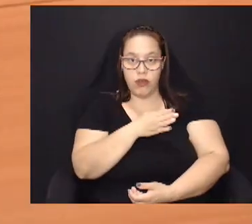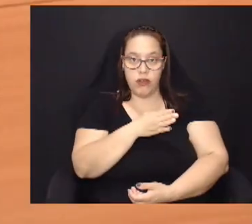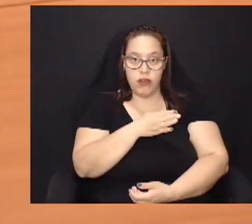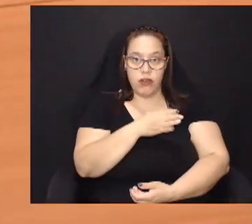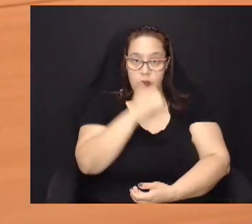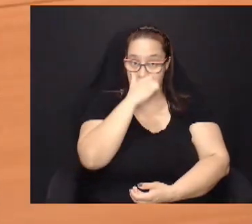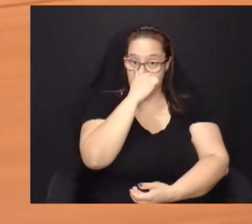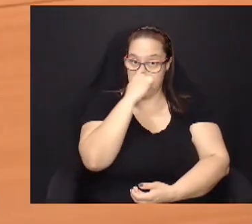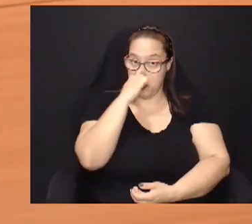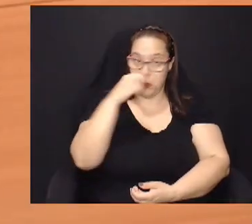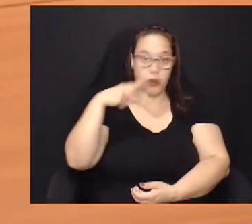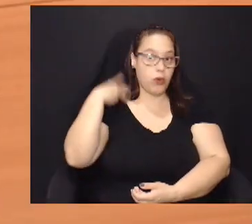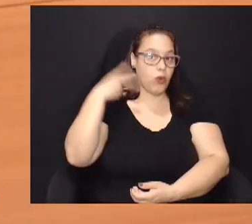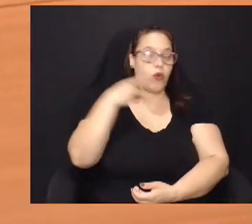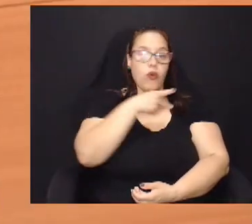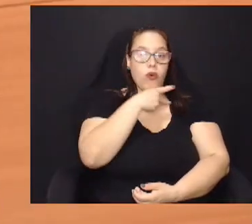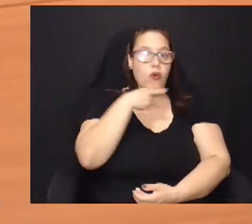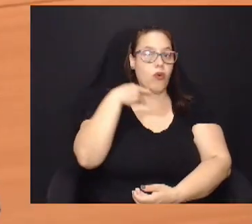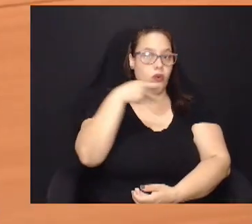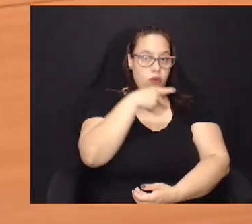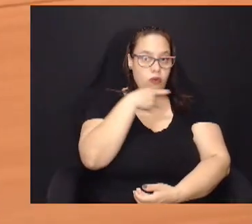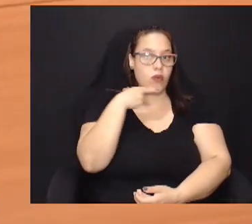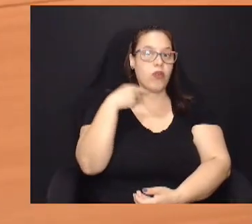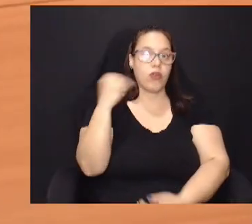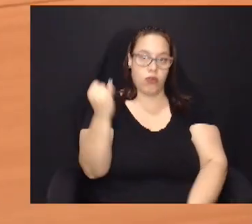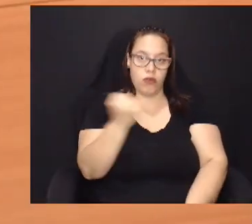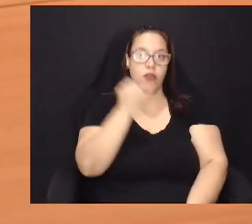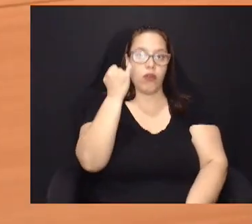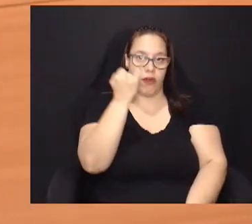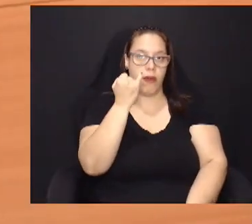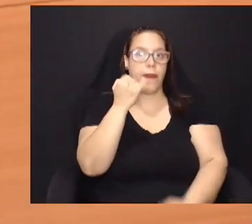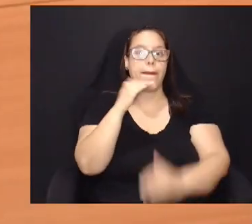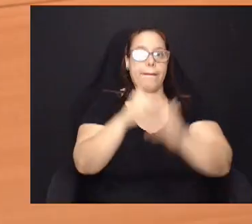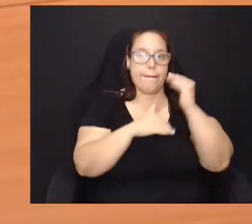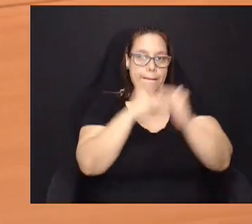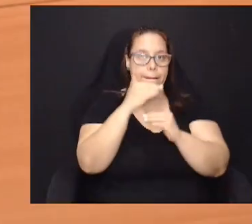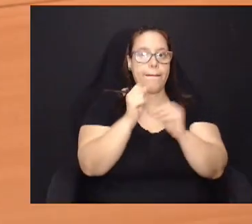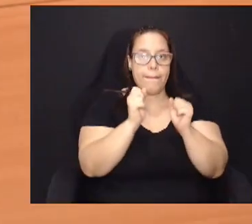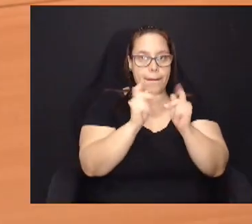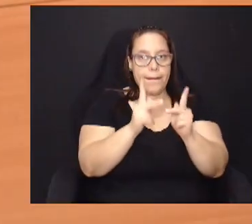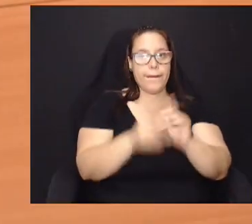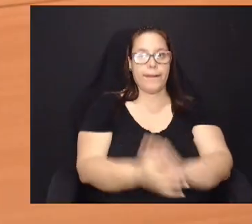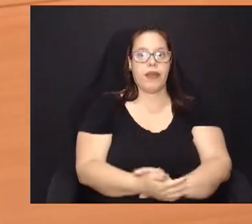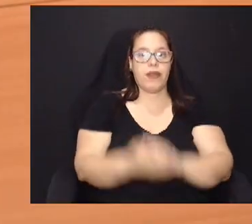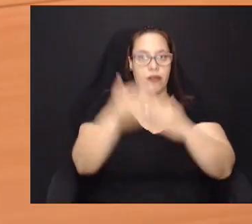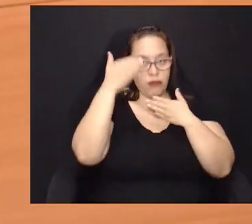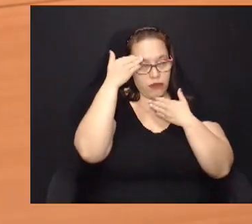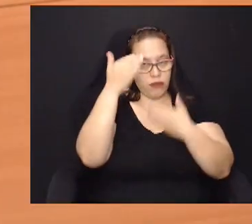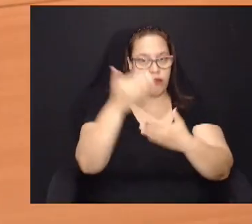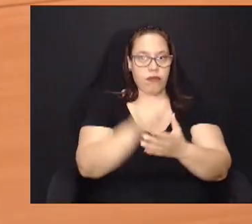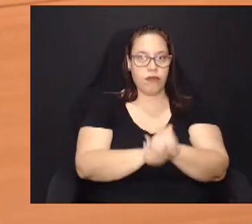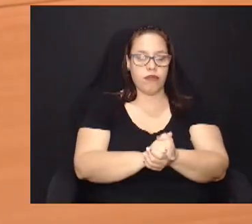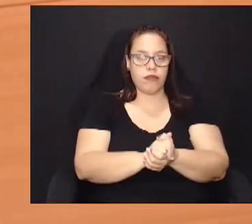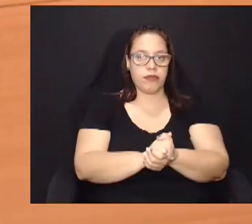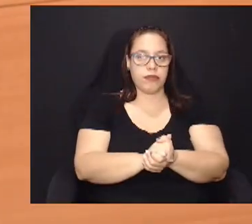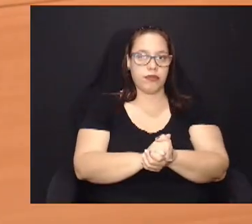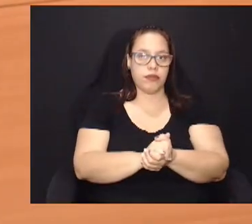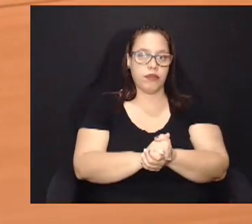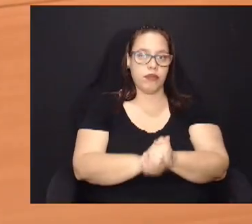vereador Permínio colocou, eu acho que é importante nessa construção. Tá? Então, muito obrigada. E eu acho que vale a